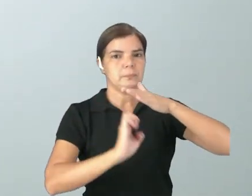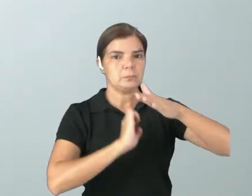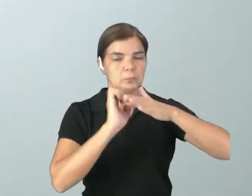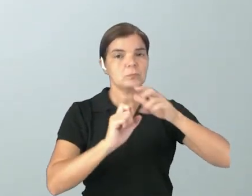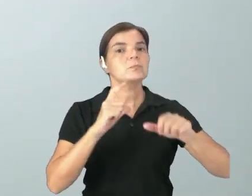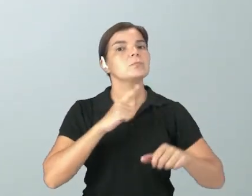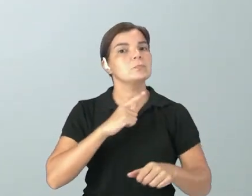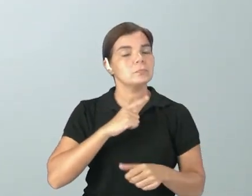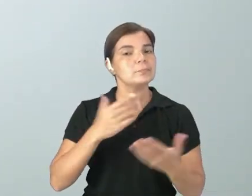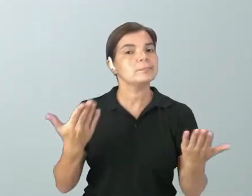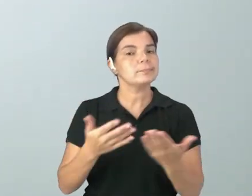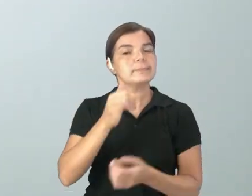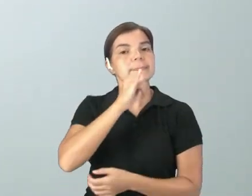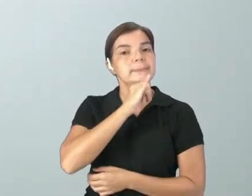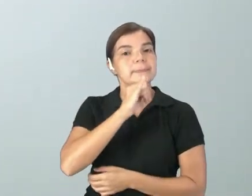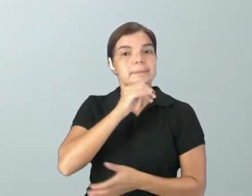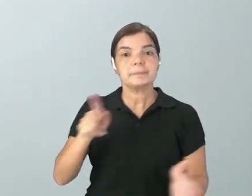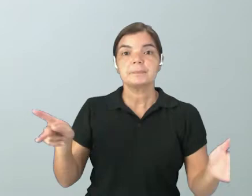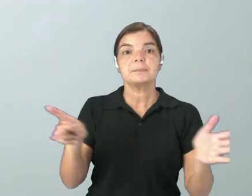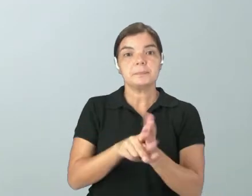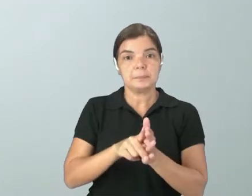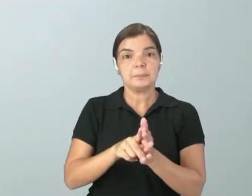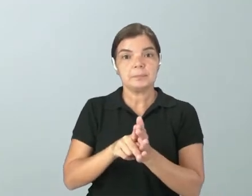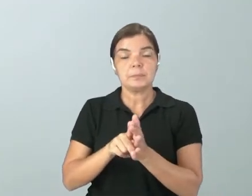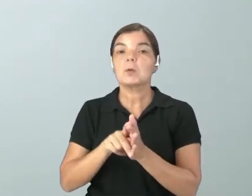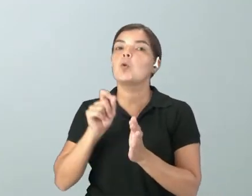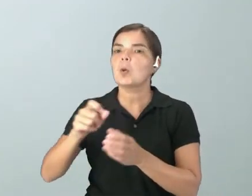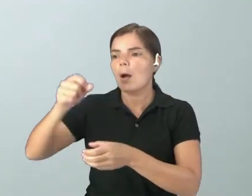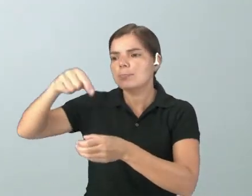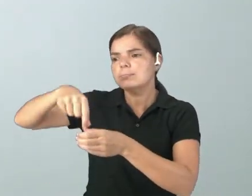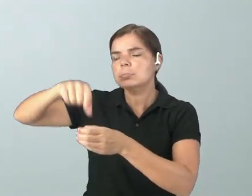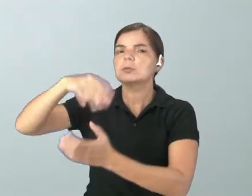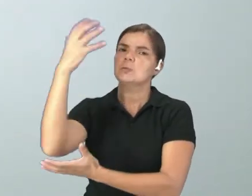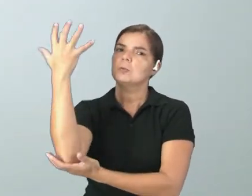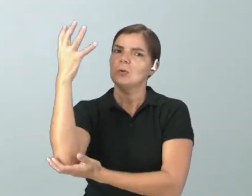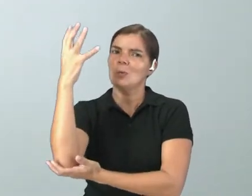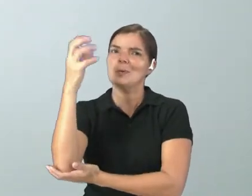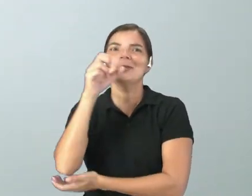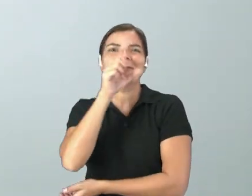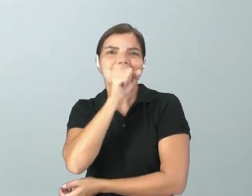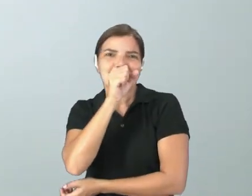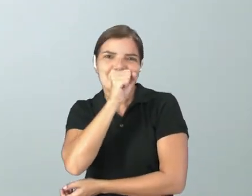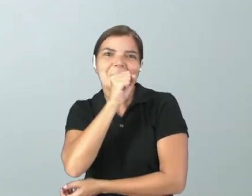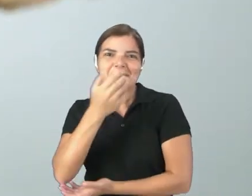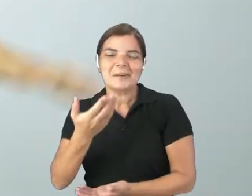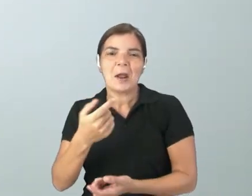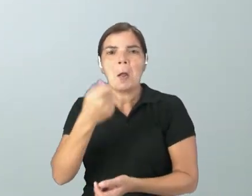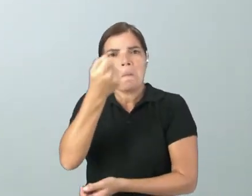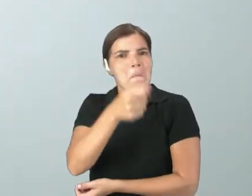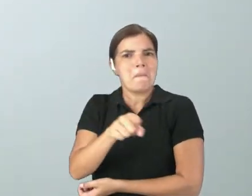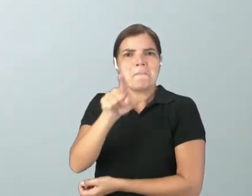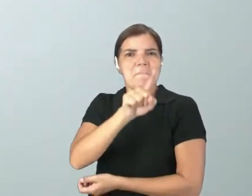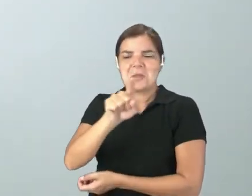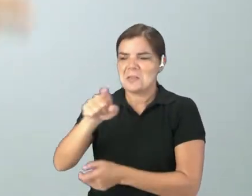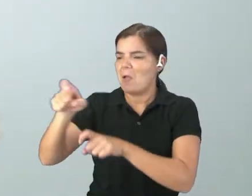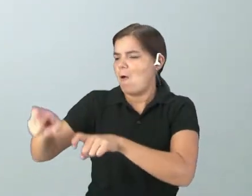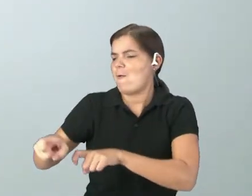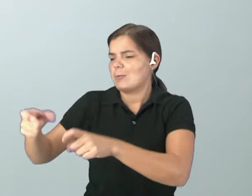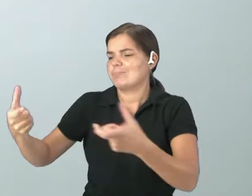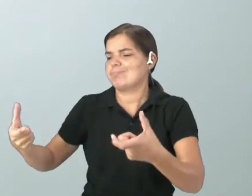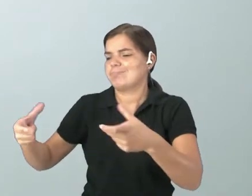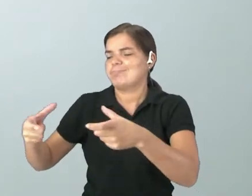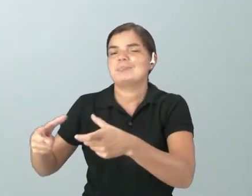ter agora, por exemplo, as próprias plantações de laranja. Então, eles não precisam mais dessa galera que tinha as pequenas fazendas, né, os